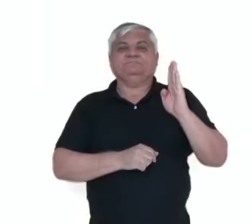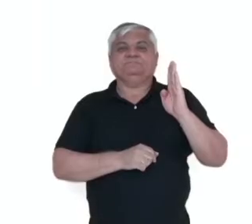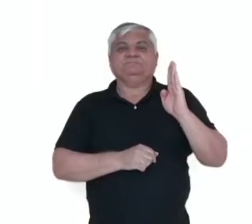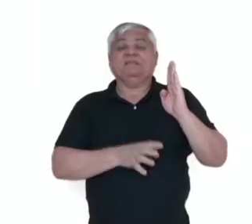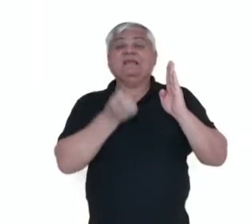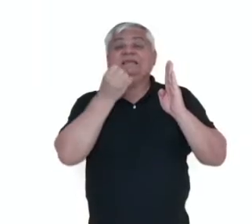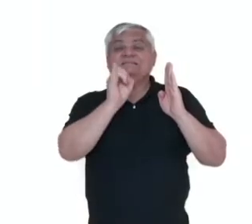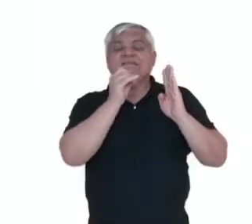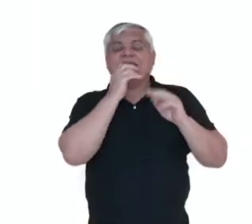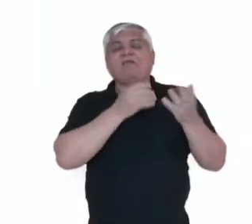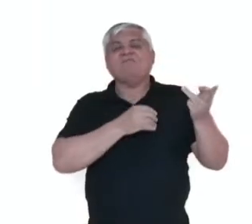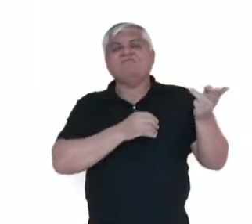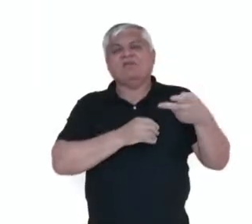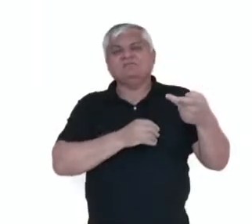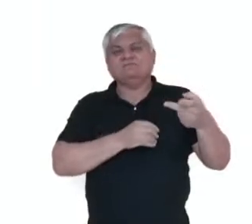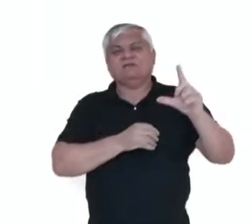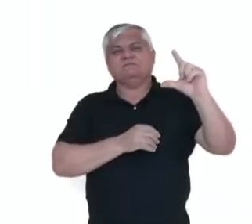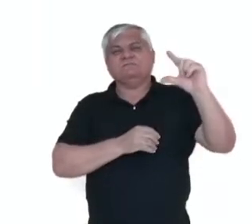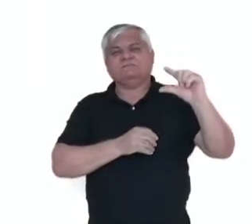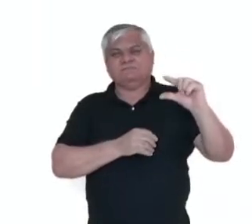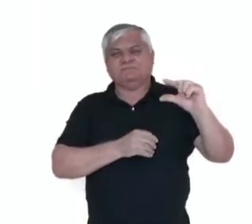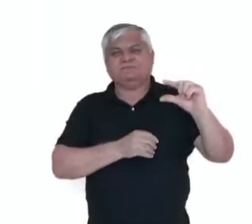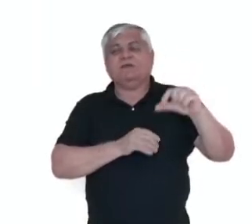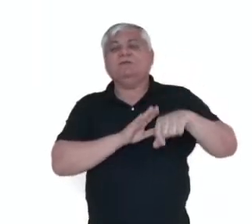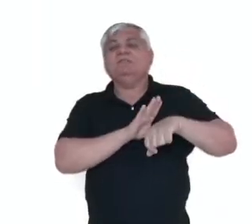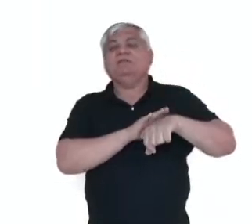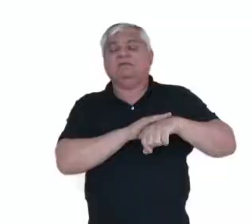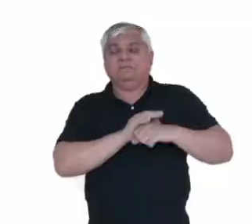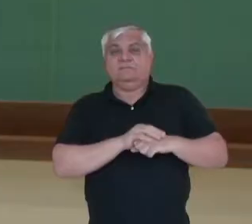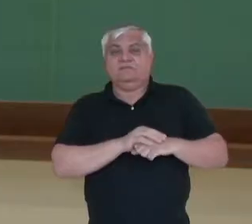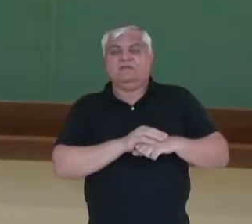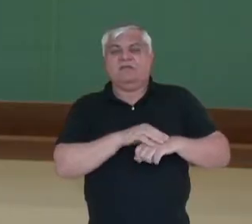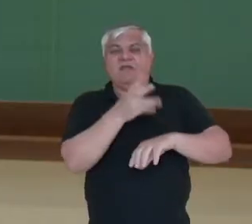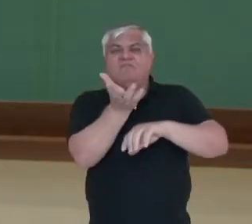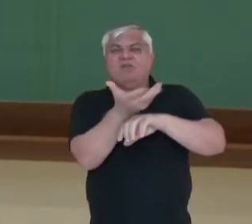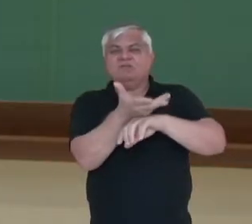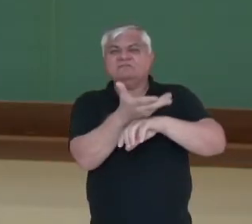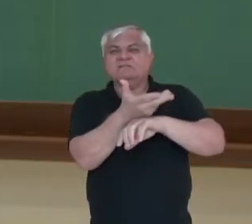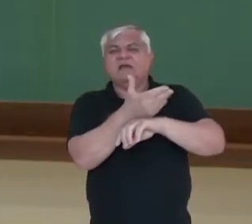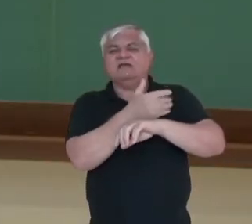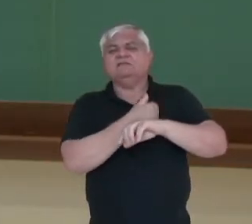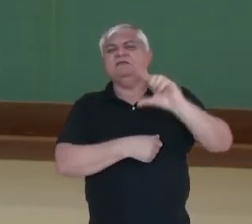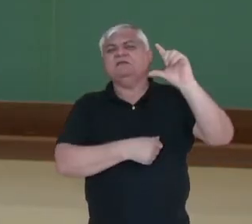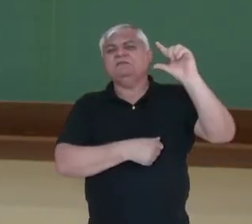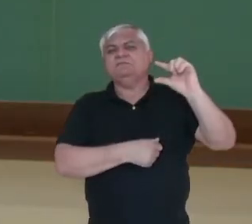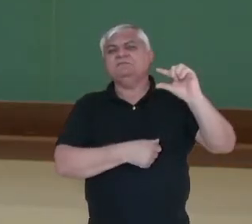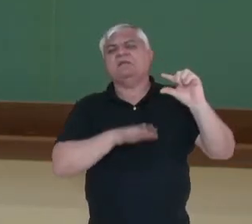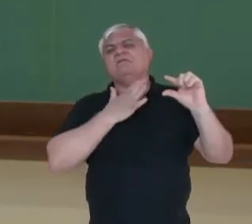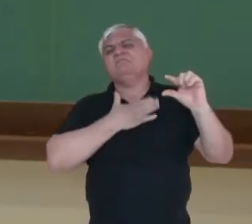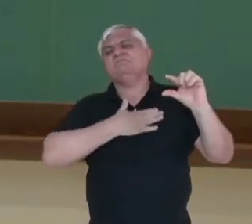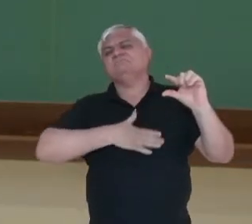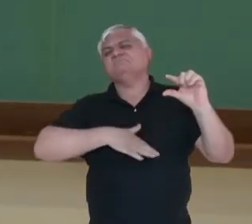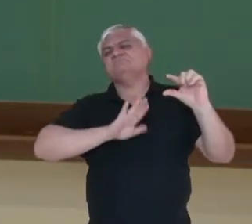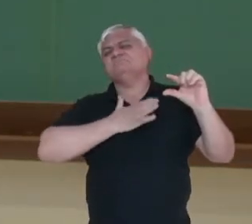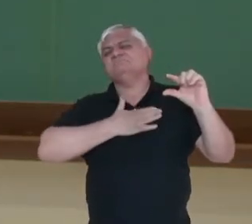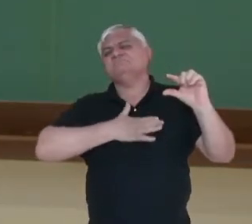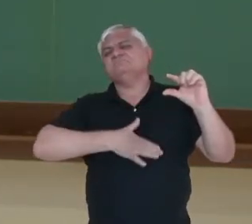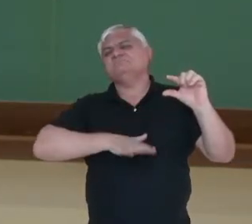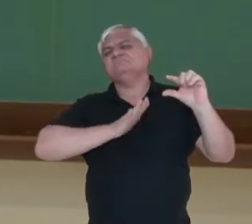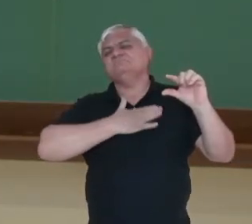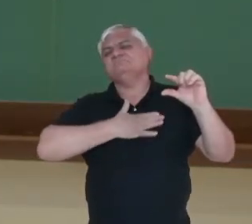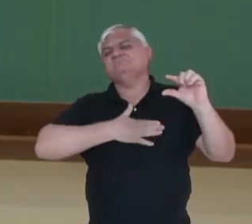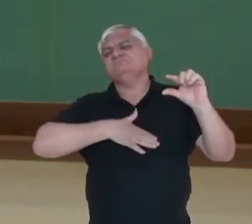e se a velocidade diminuir? Bom, se a velocidade diminuir, ele vai andar bem mais devagar,